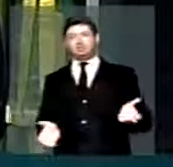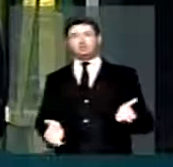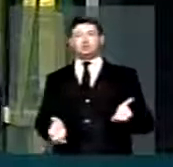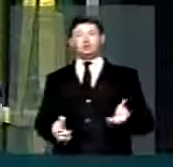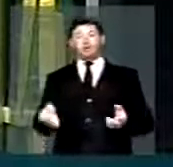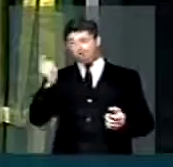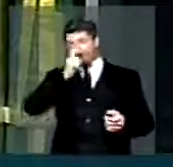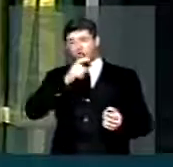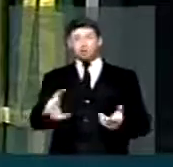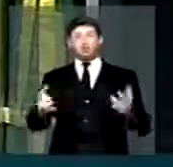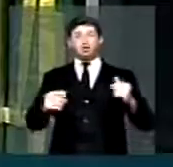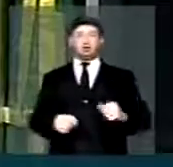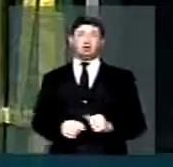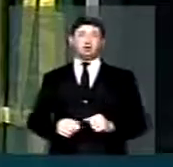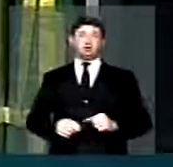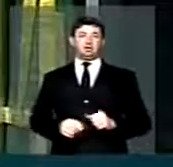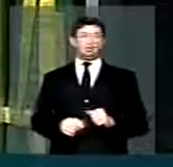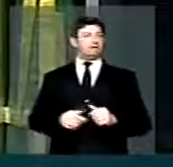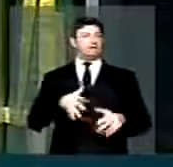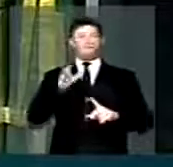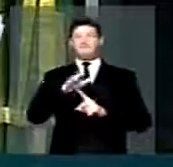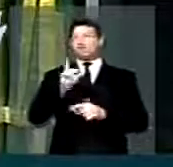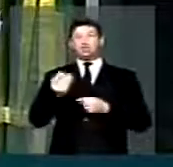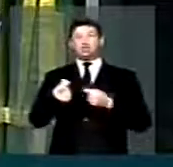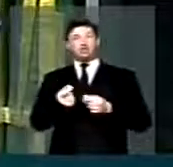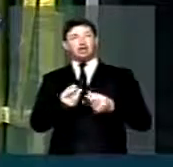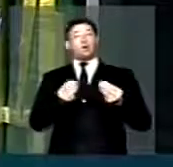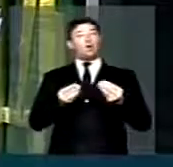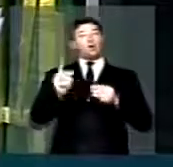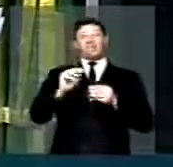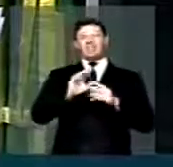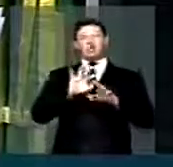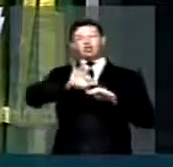Fica interferindo na composição de preços, os preços administrados.